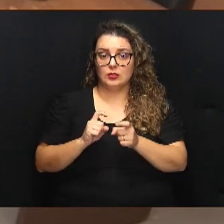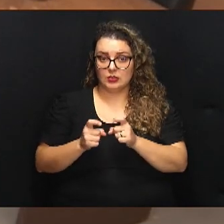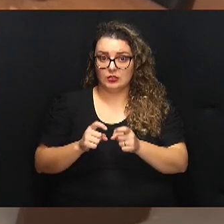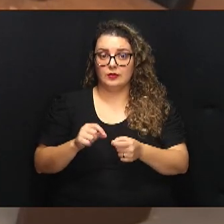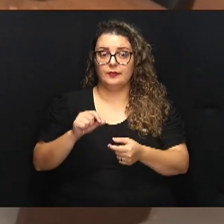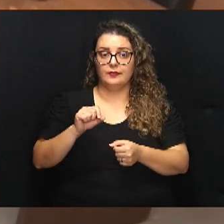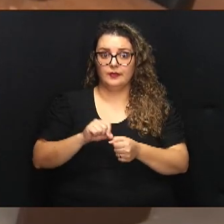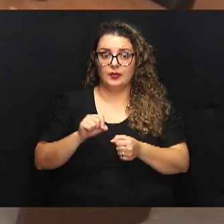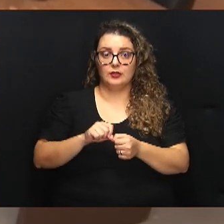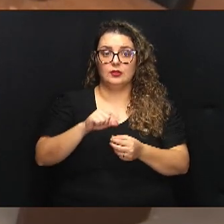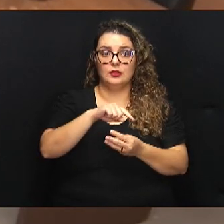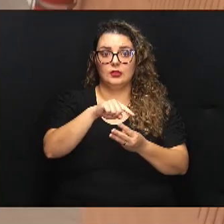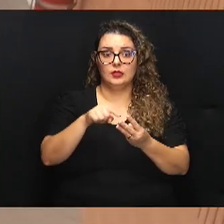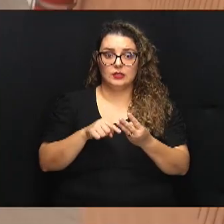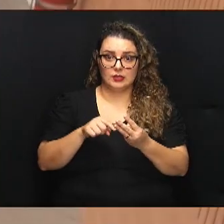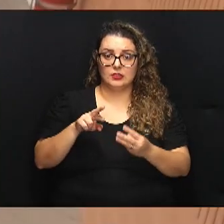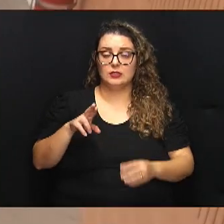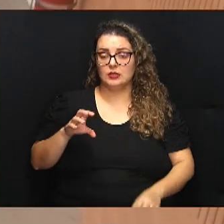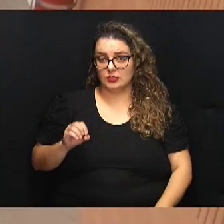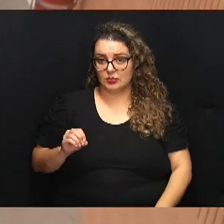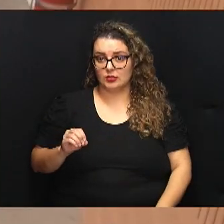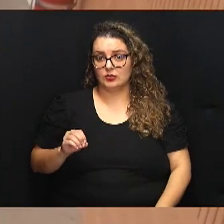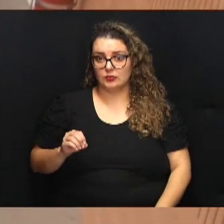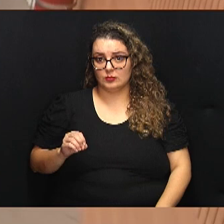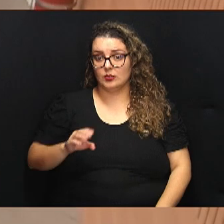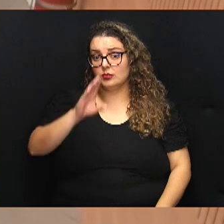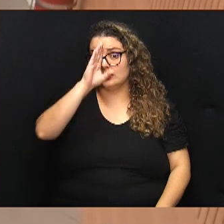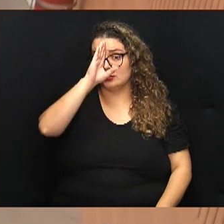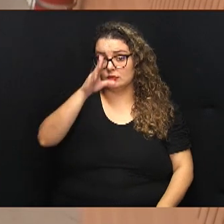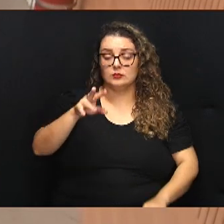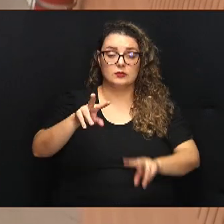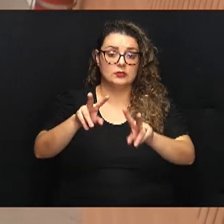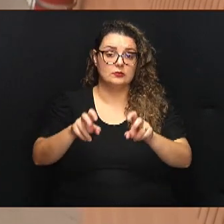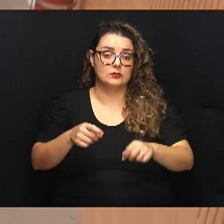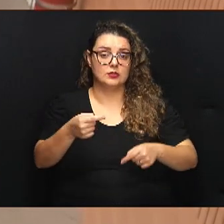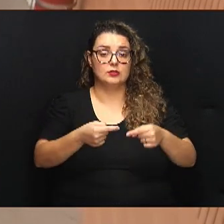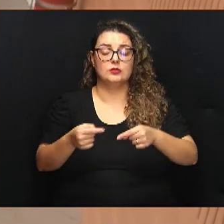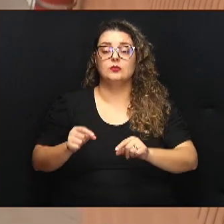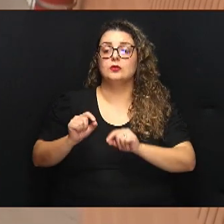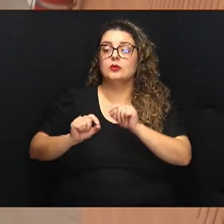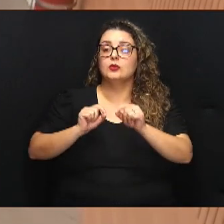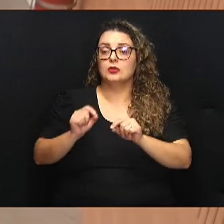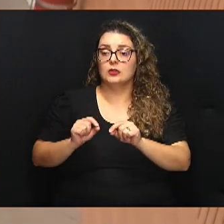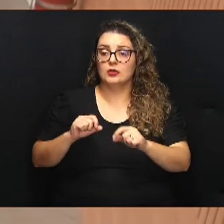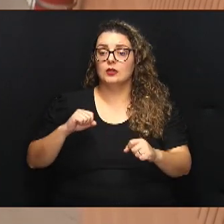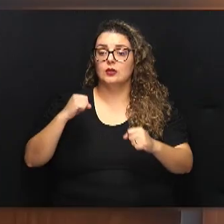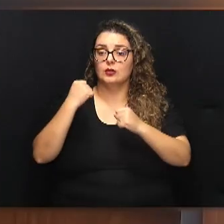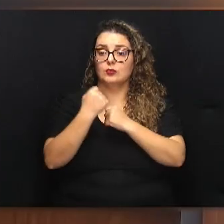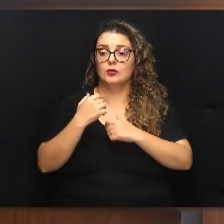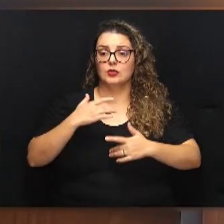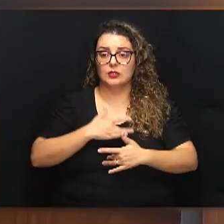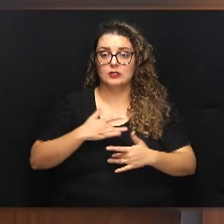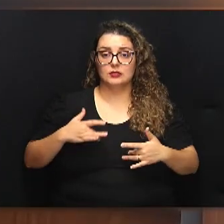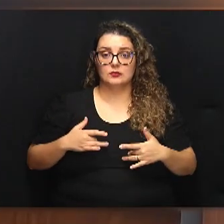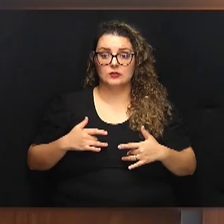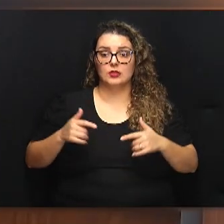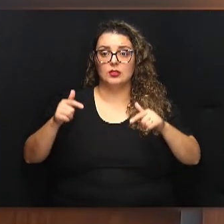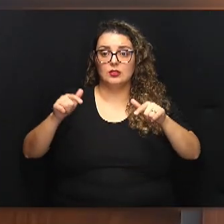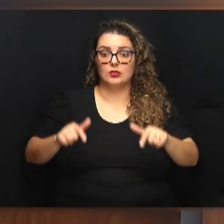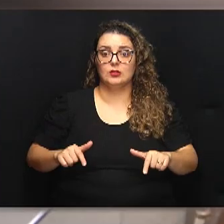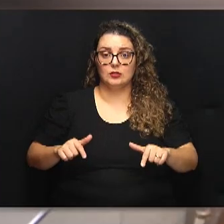3 reuniões ordinárias. Um dos principais temas em debate foi a proteção animal em